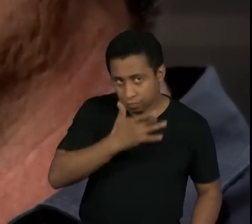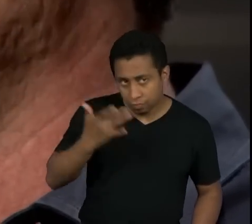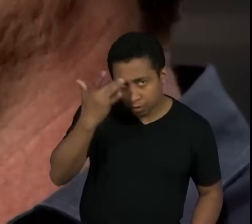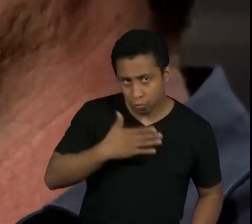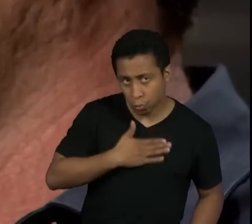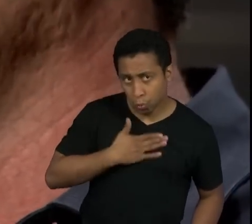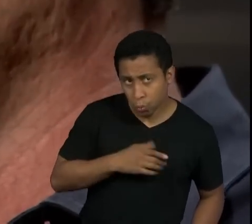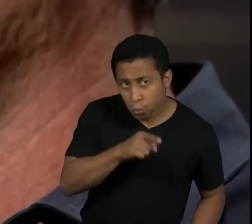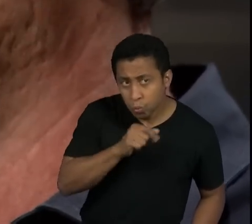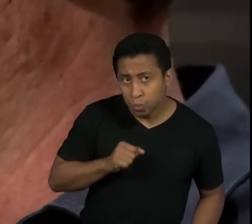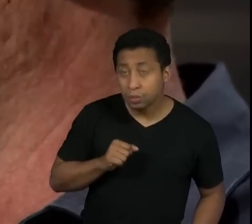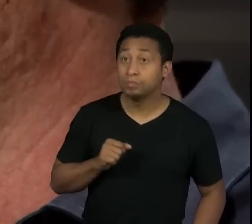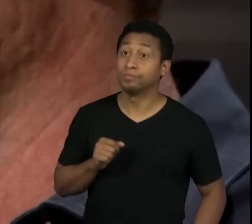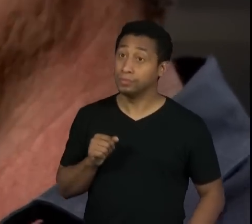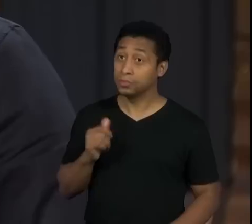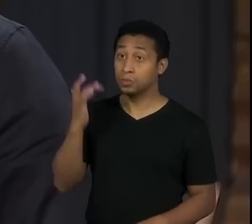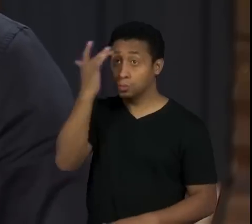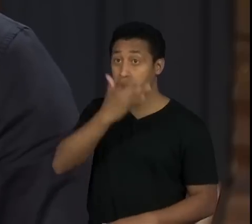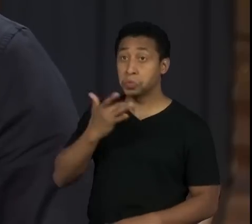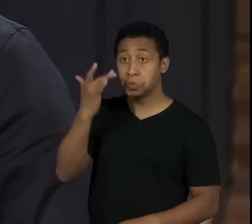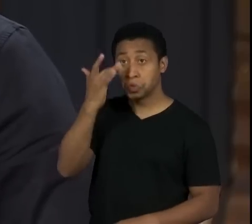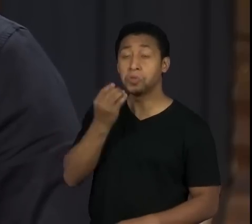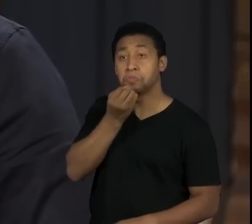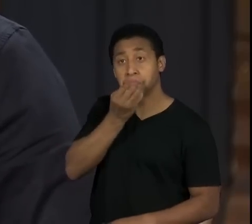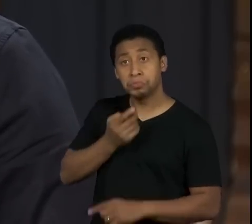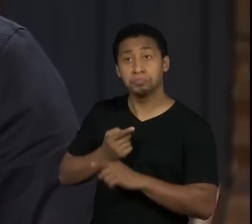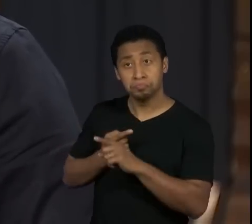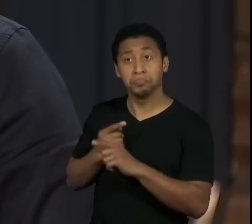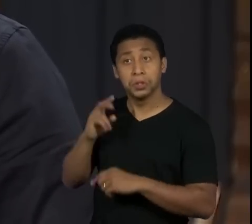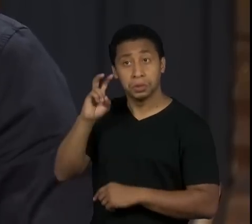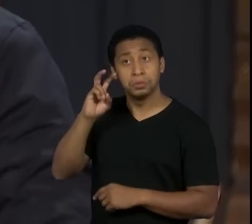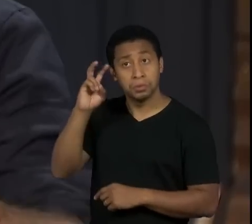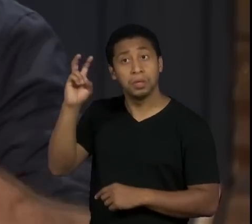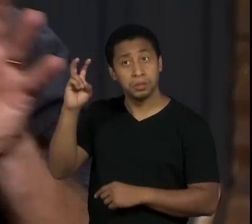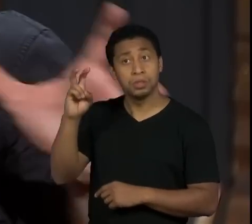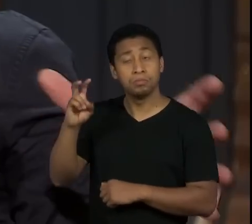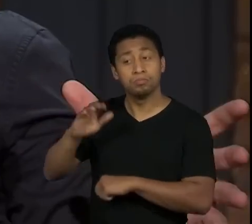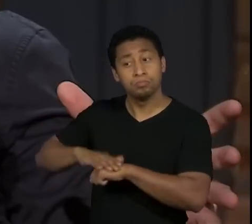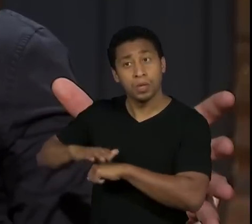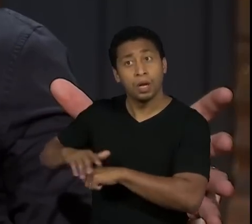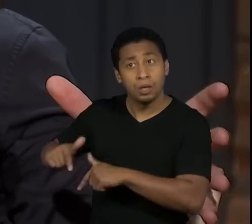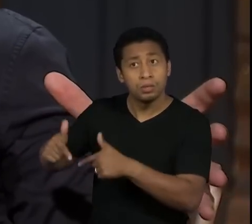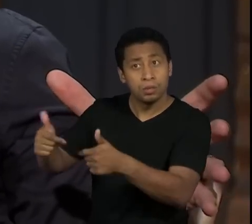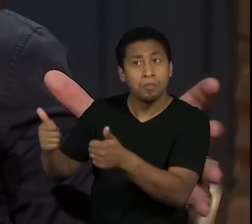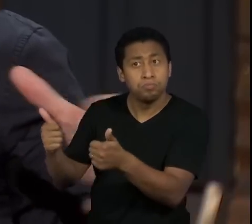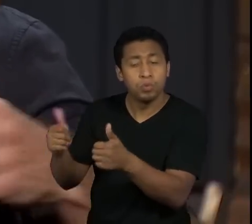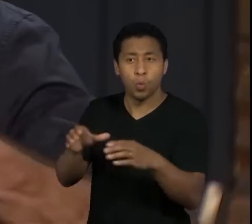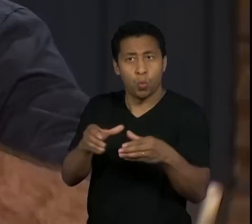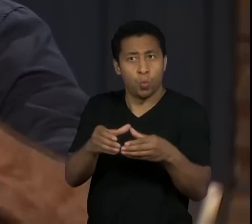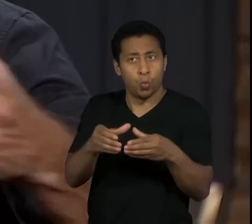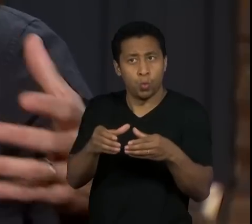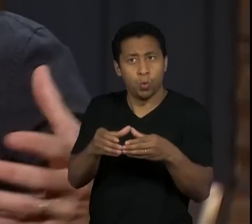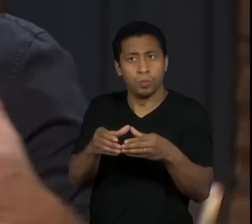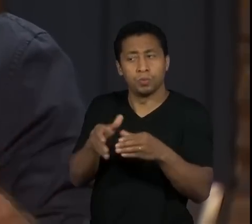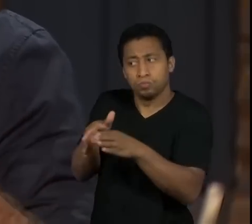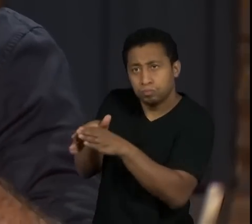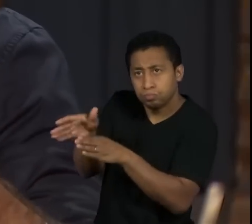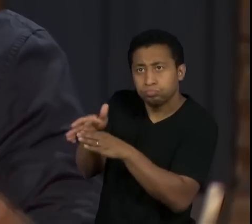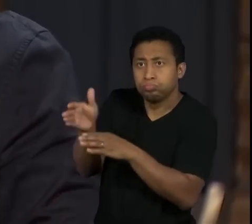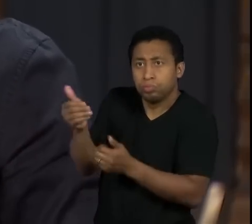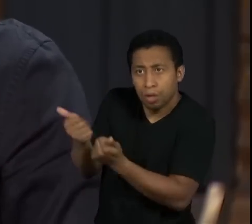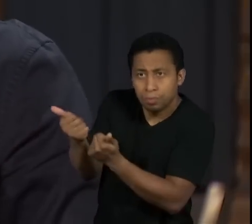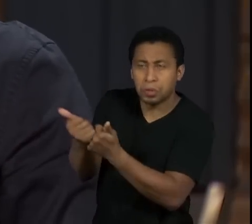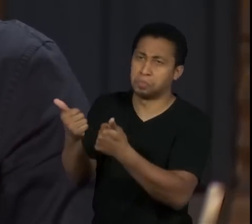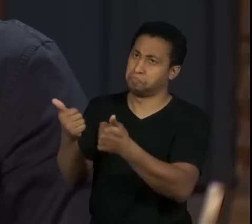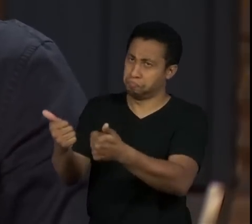absolutamente incrível e bem intencionado. Ele é um cara muito inteligente. Ele é um cara que está bem assessorado ali. Então tem secretários